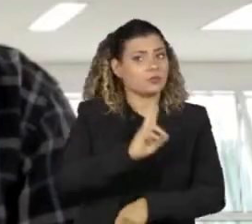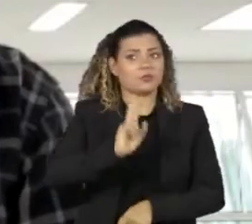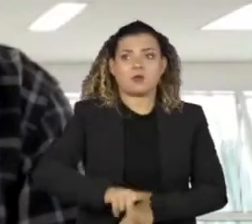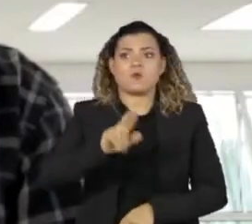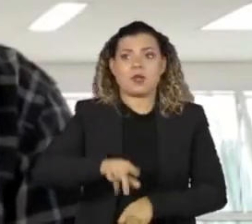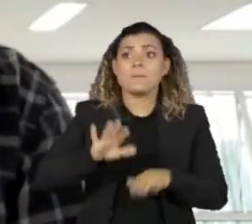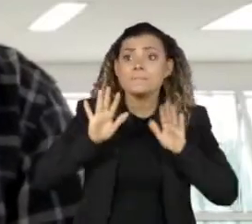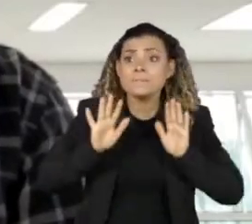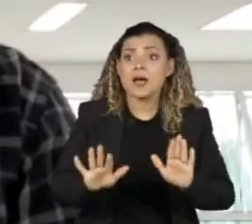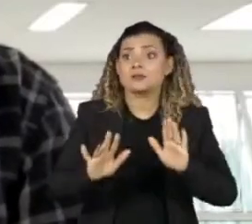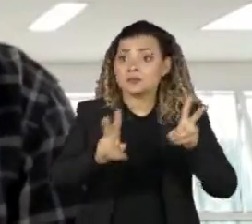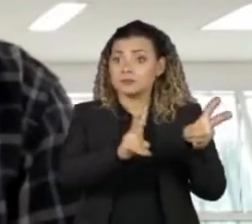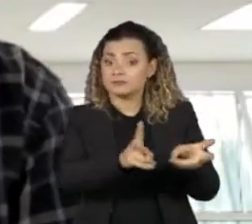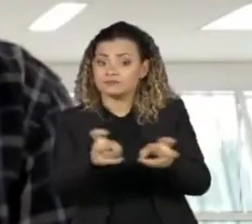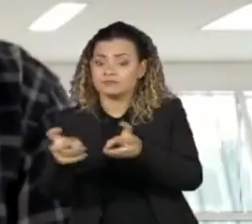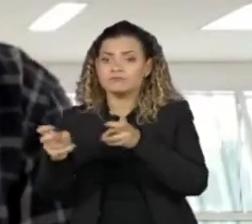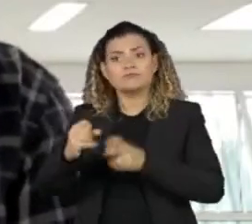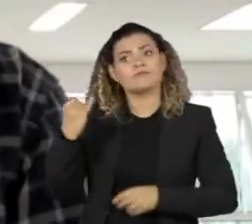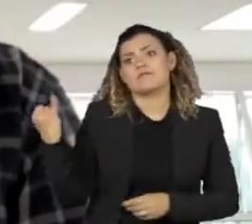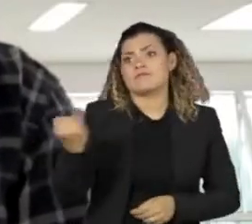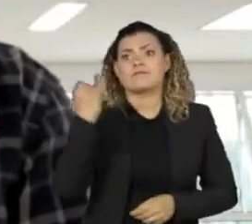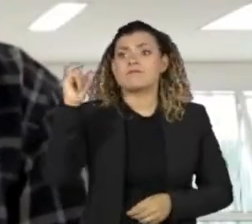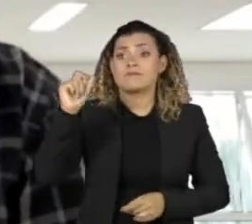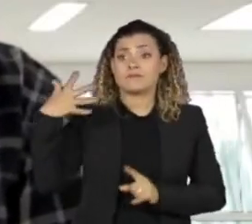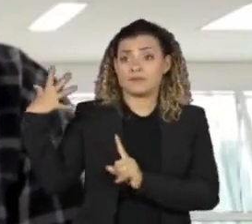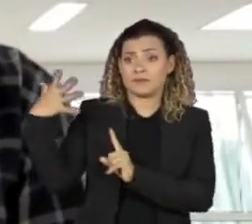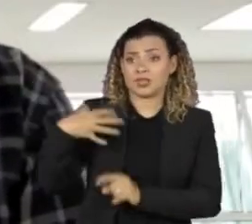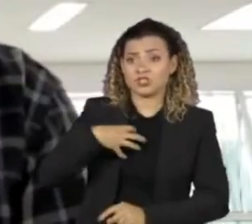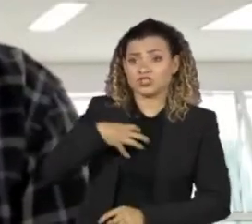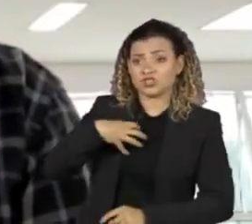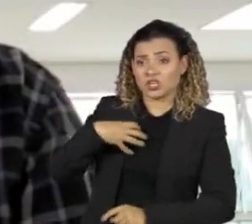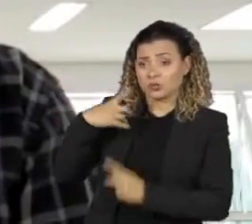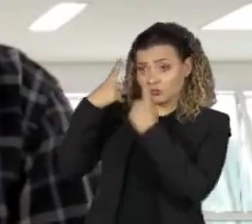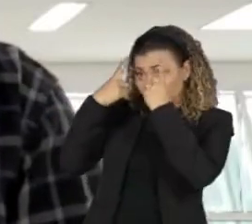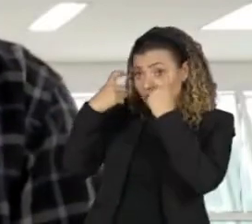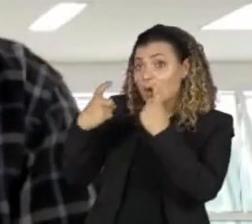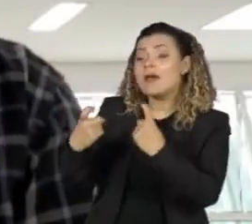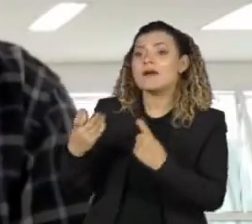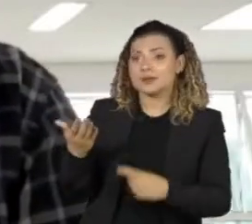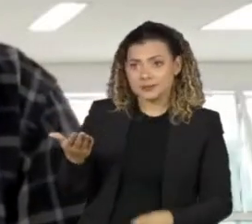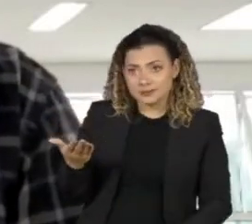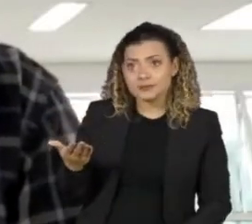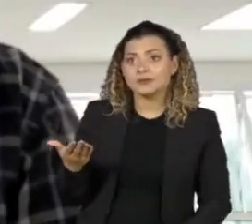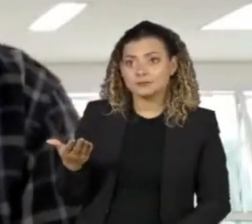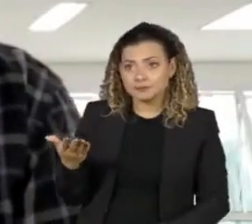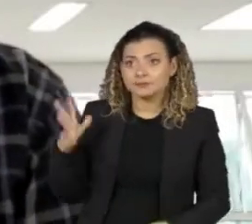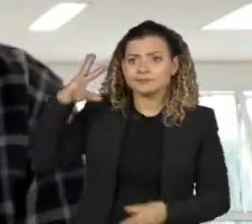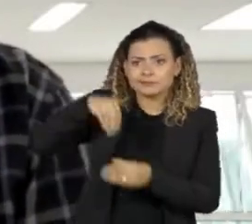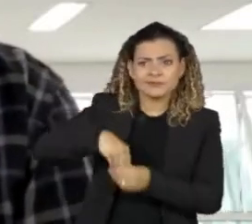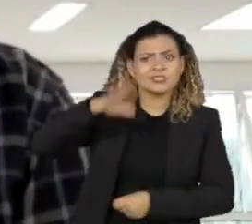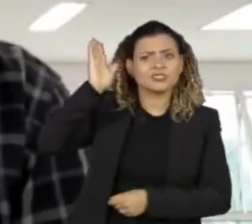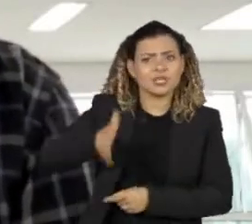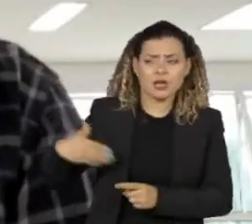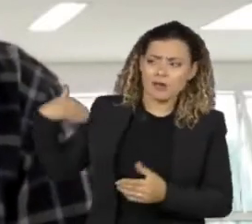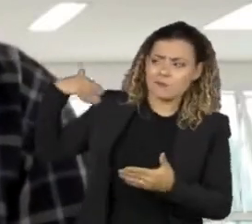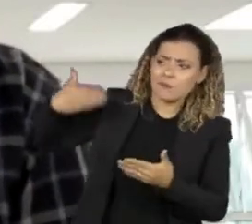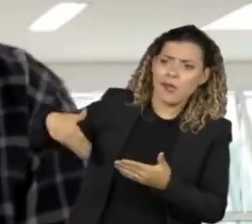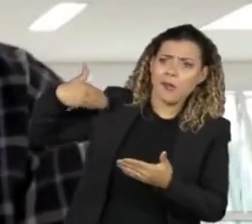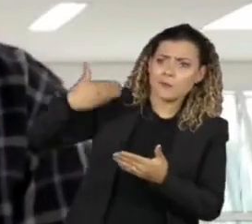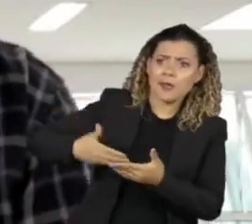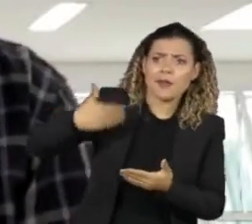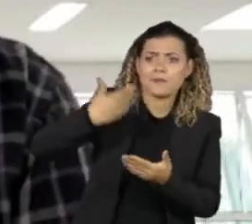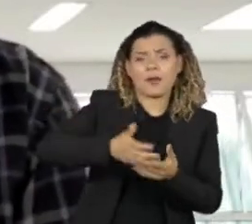importante perceber que o próprio discurso da violência engendrado, né, por meios